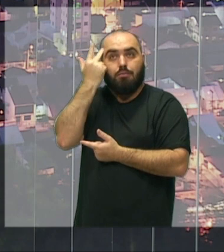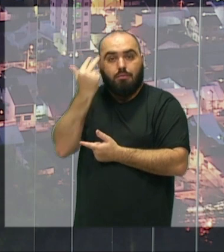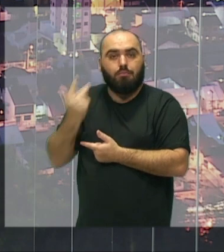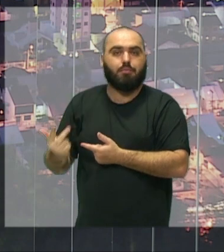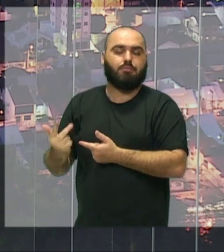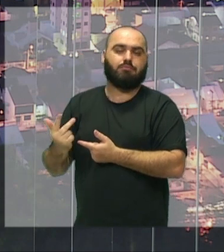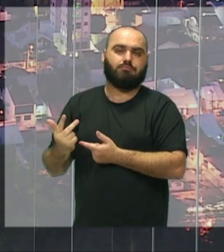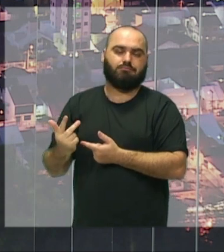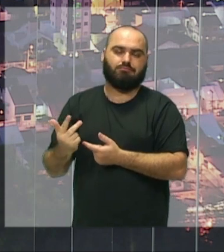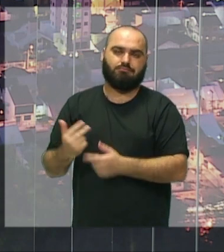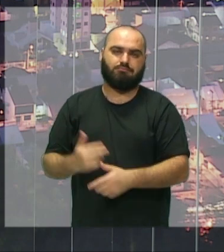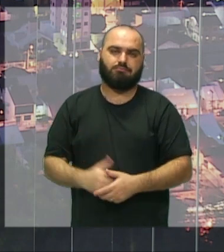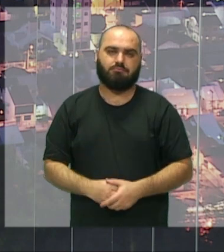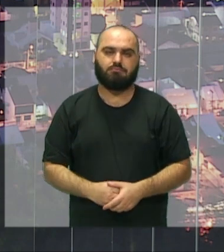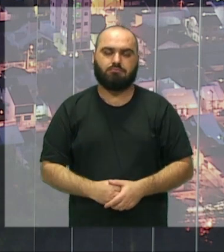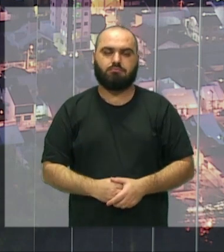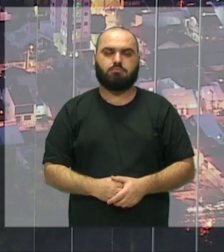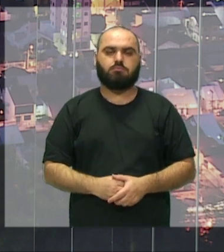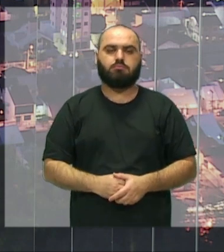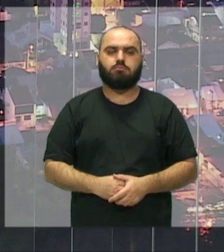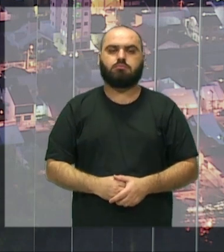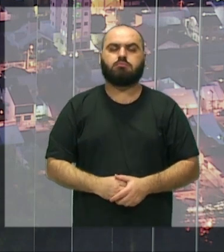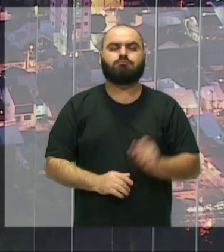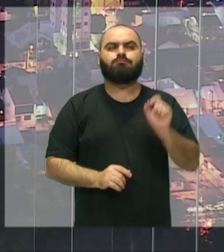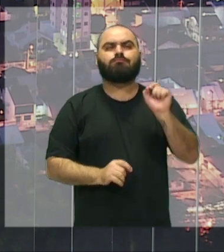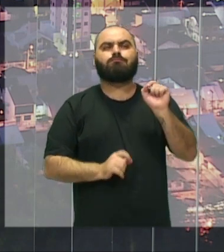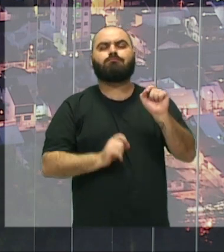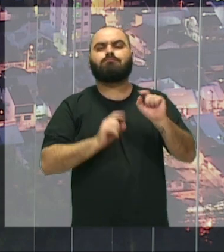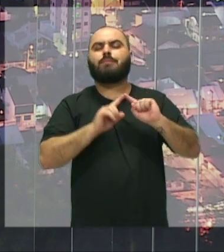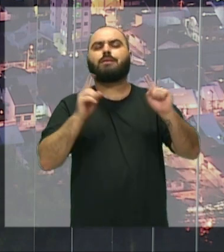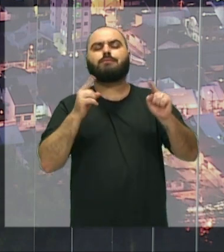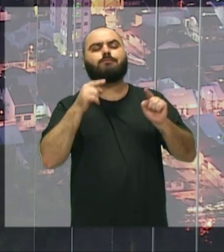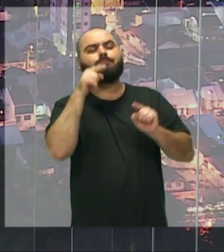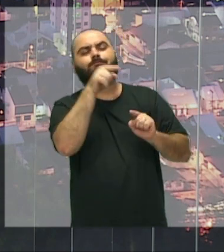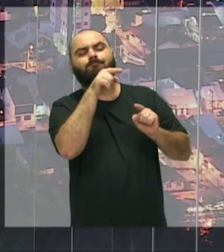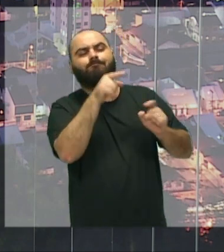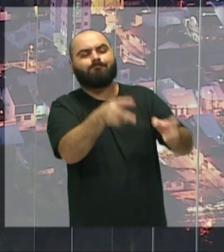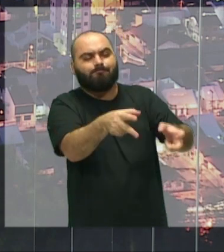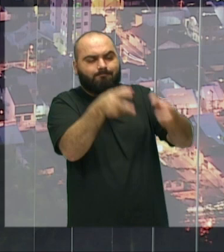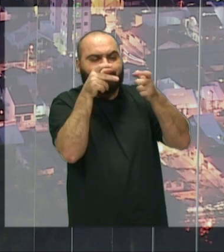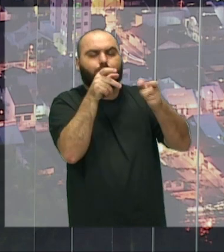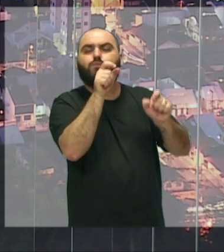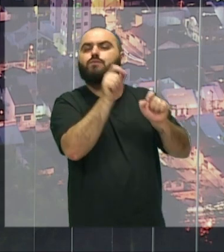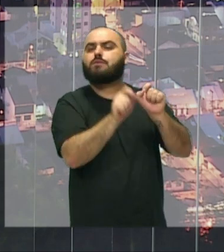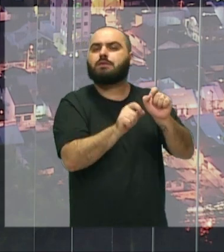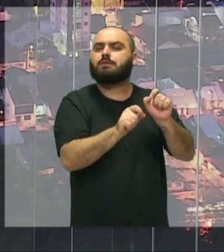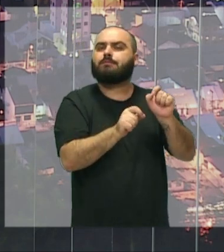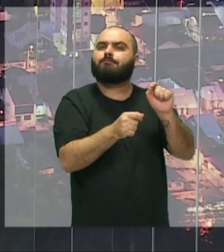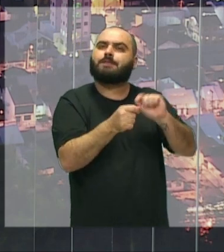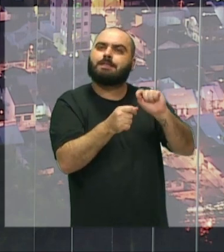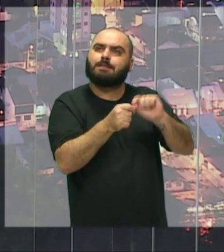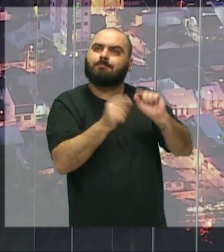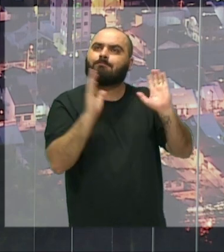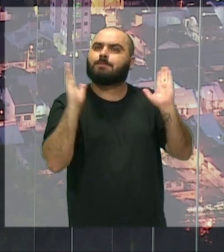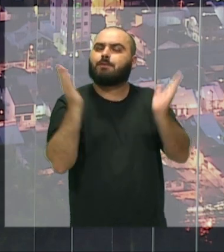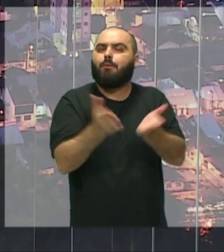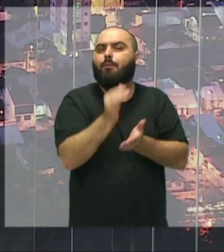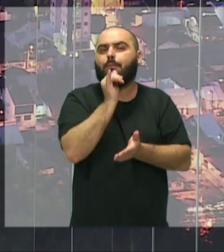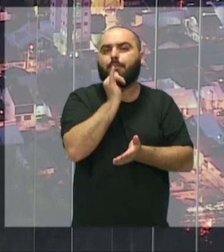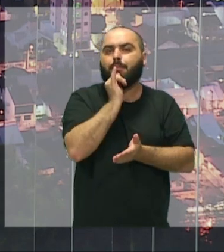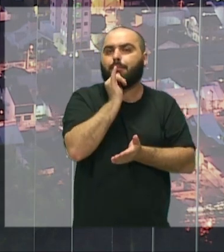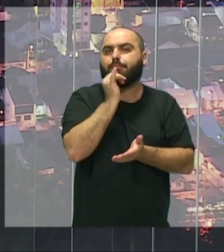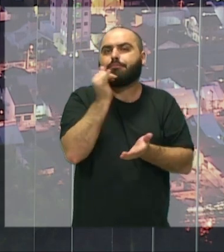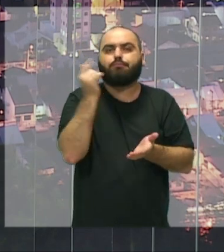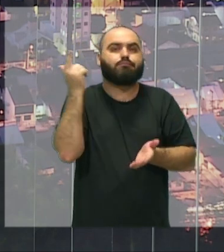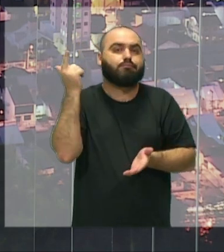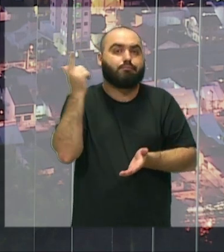culturais. O que fazer? Qual a sua perspectiva agora, por exemplo, para,